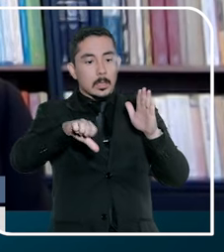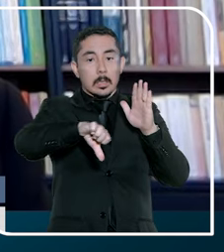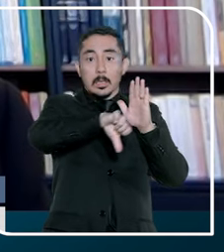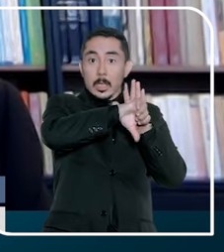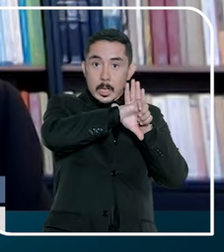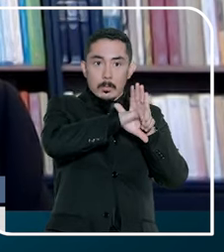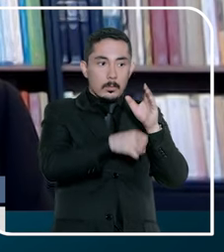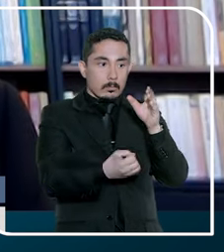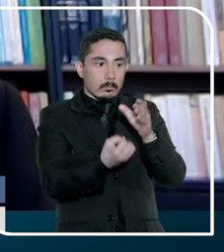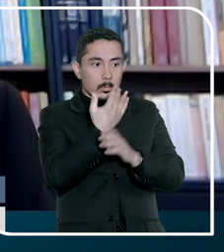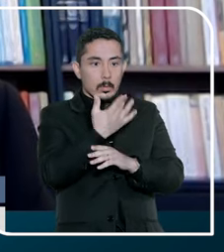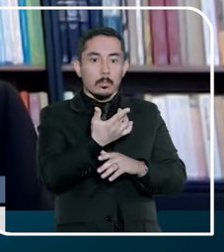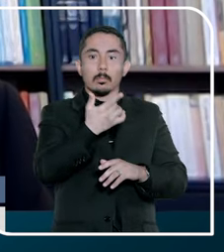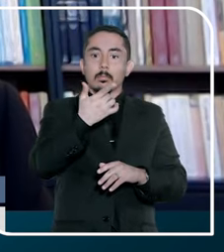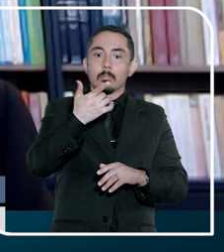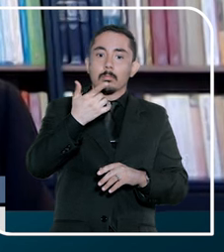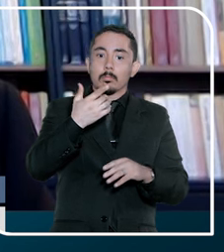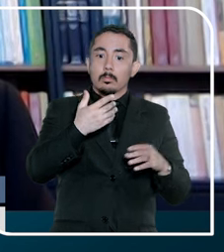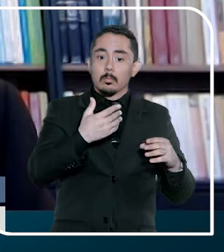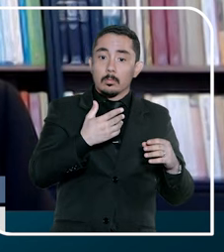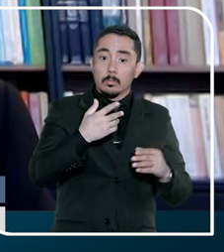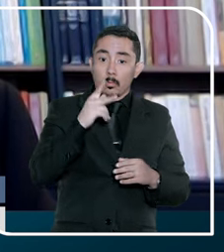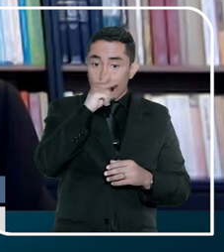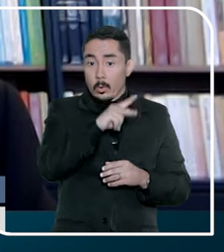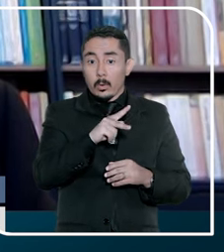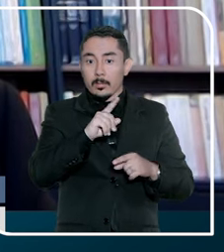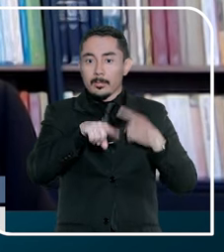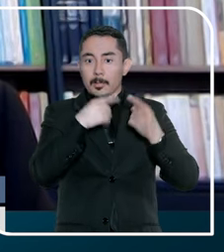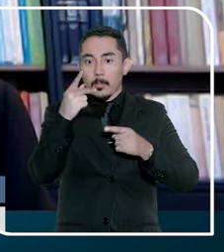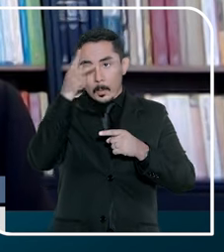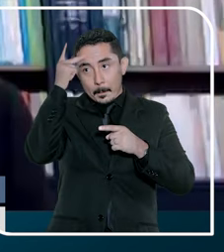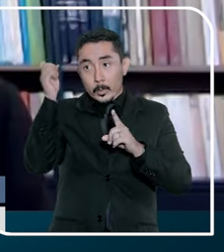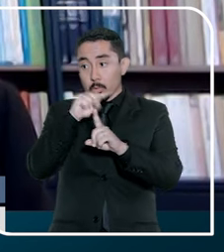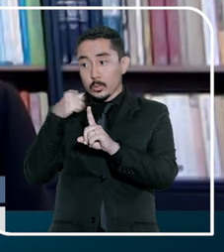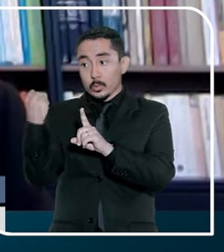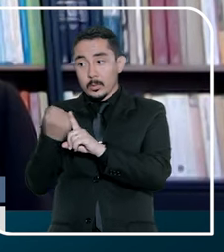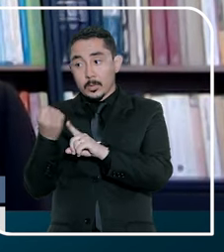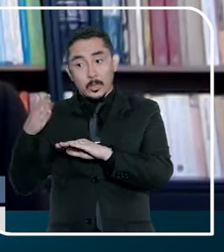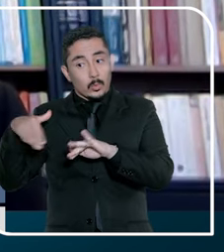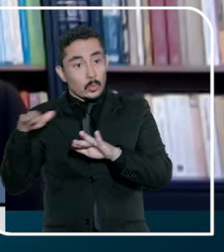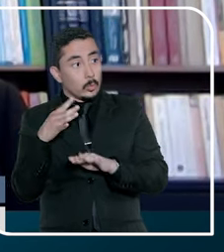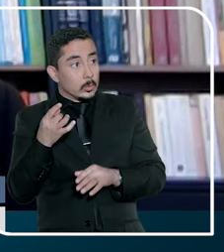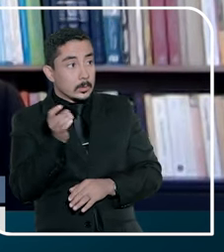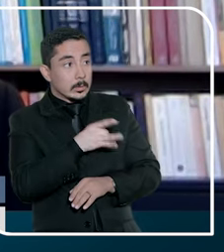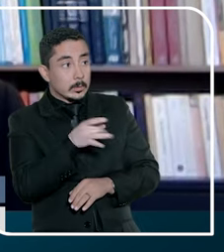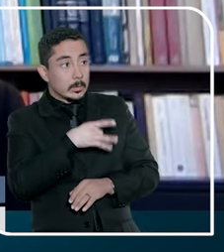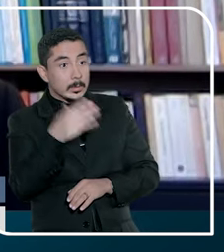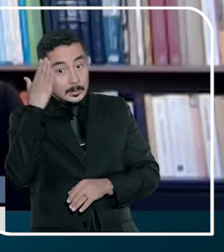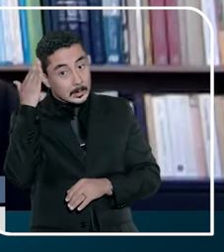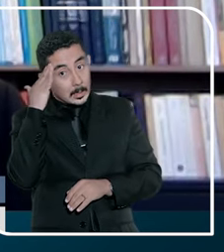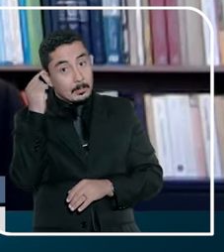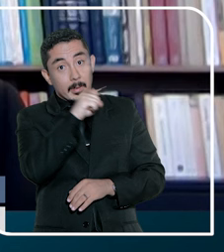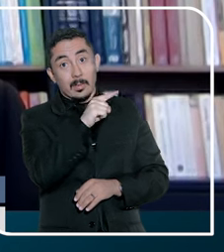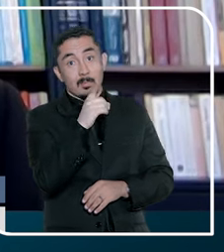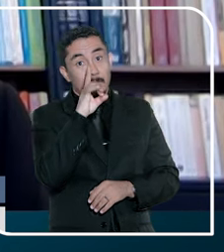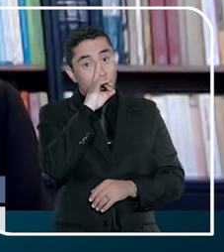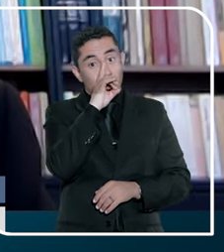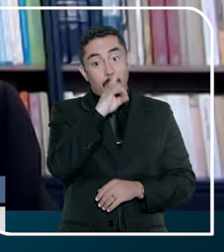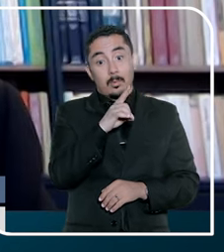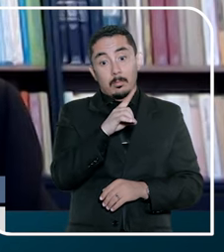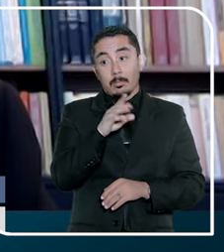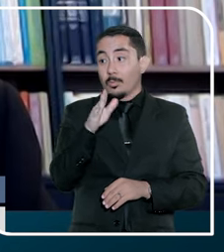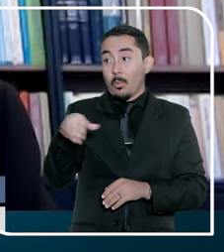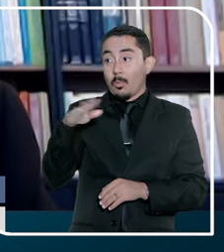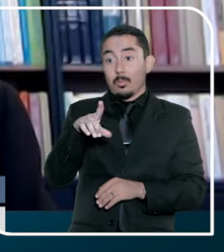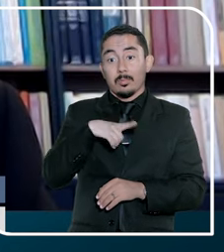gera uma insegurança social as pessoas sabem que aquela pessoa é perigosa e e todos têm medo dela porque